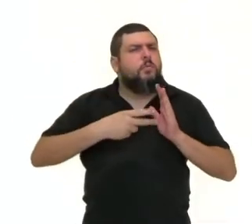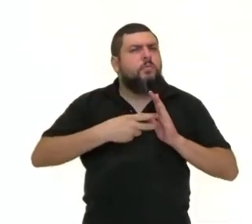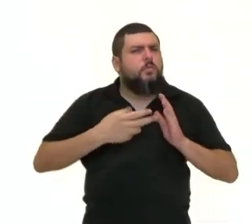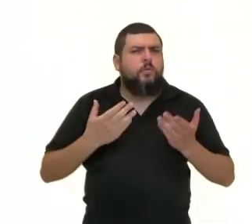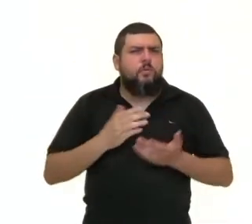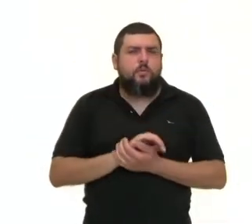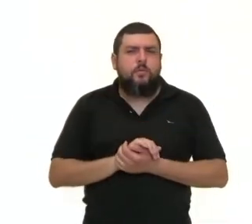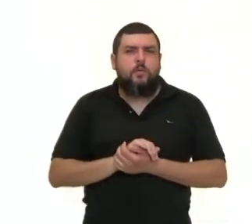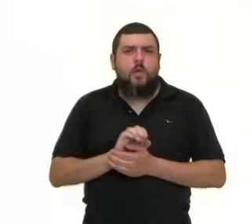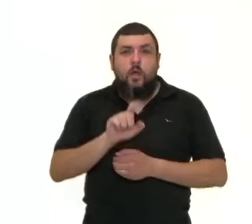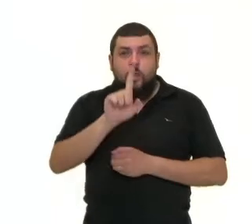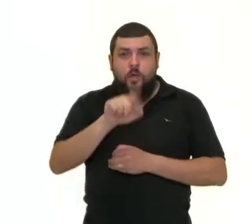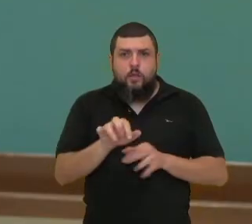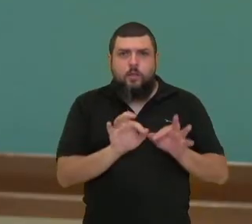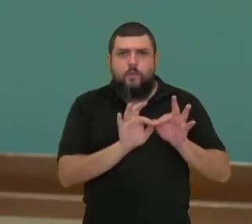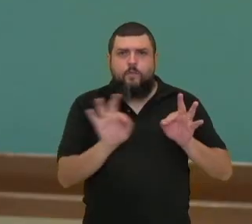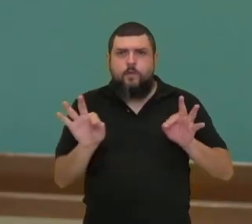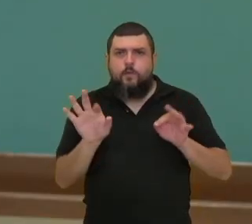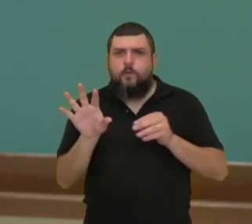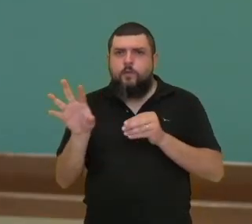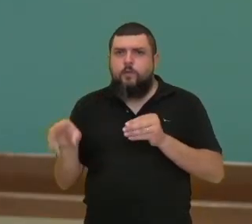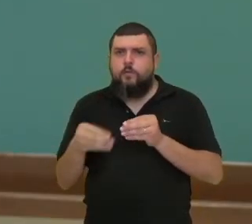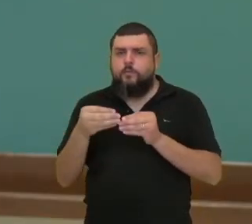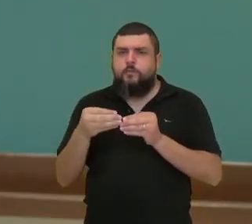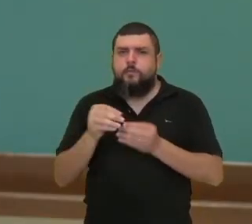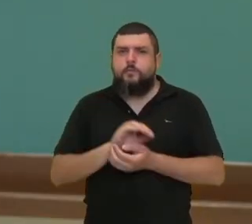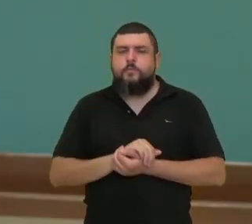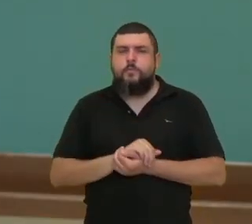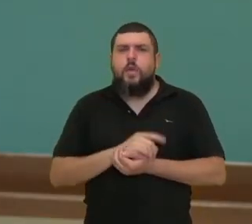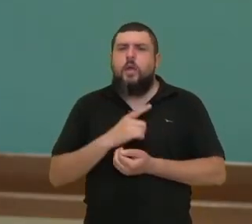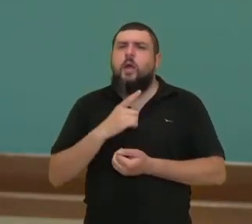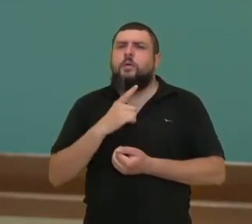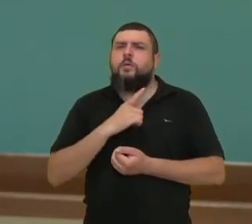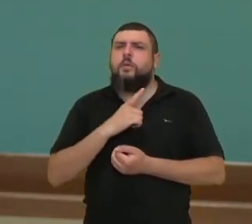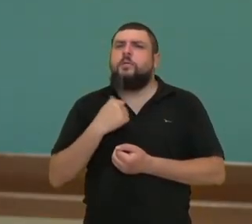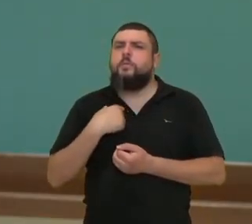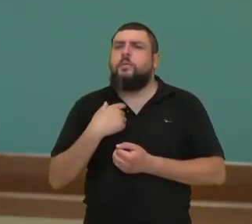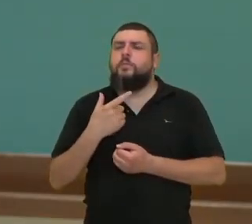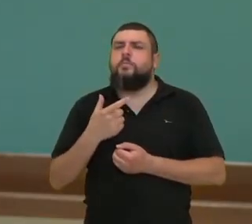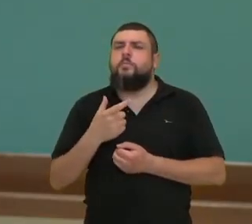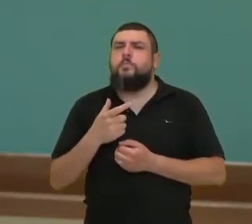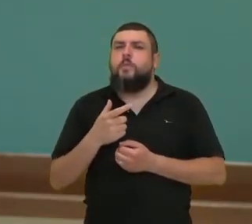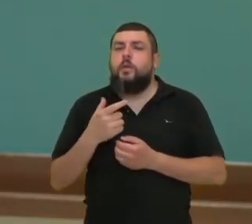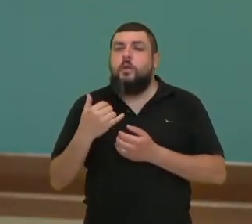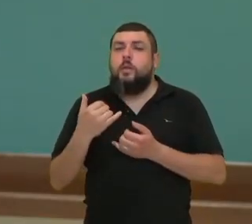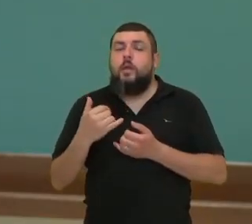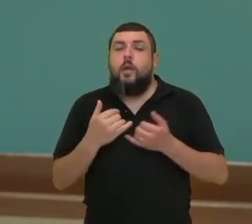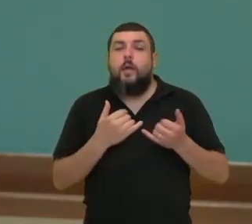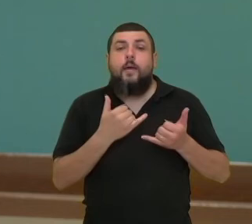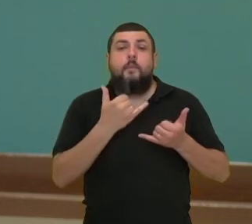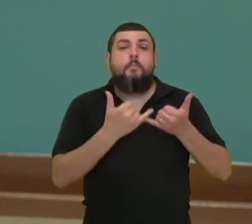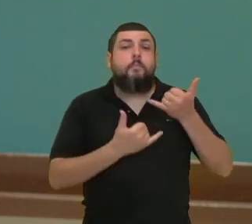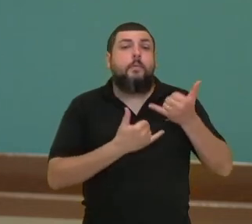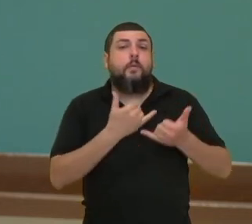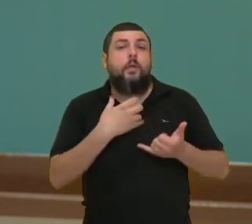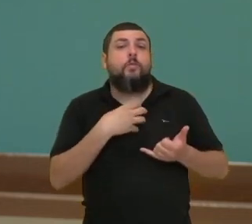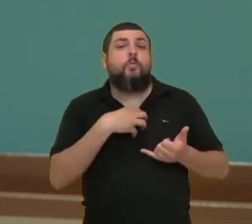ideia de adição, ou seja, eu dei uma ideia a mais, eu adicionei. Brincar é a linguagem das crianças